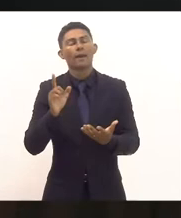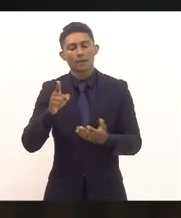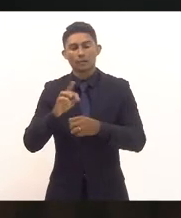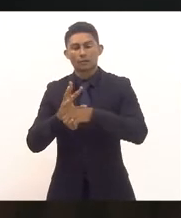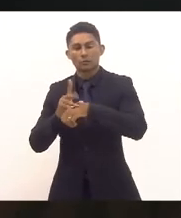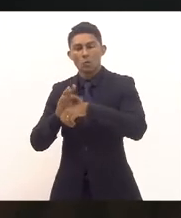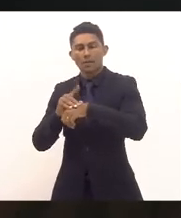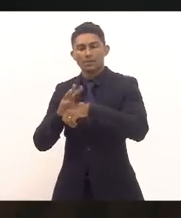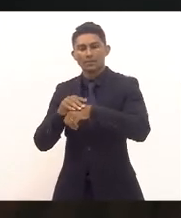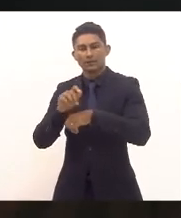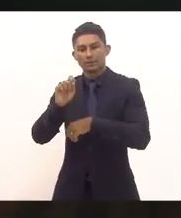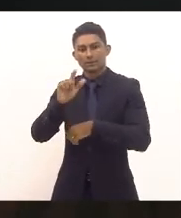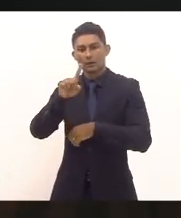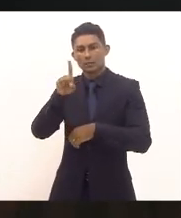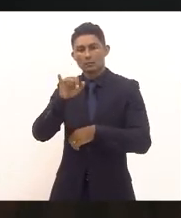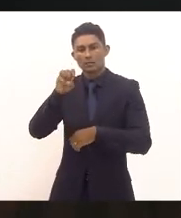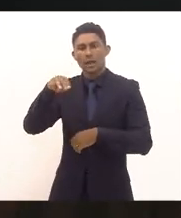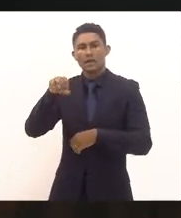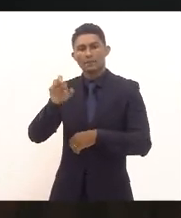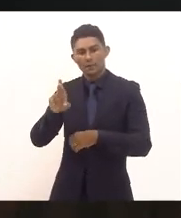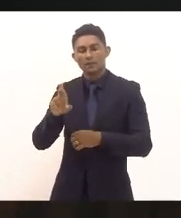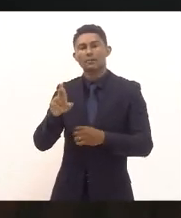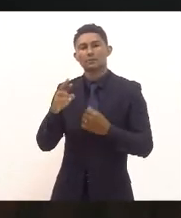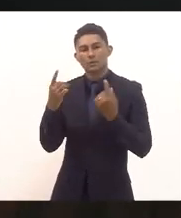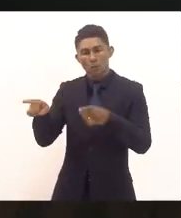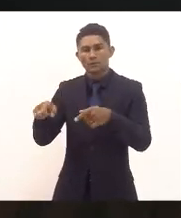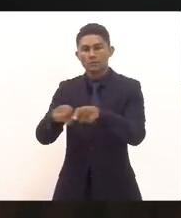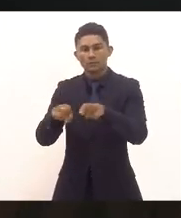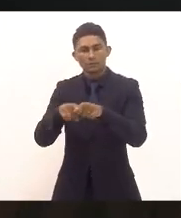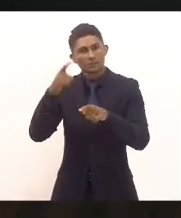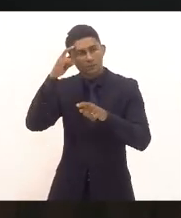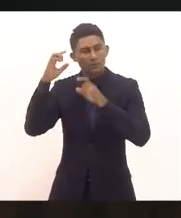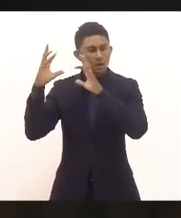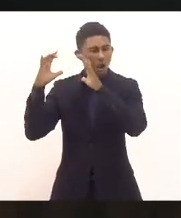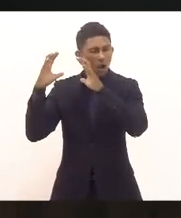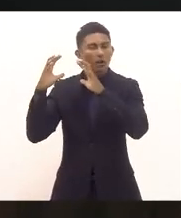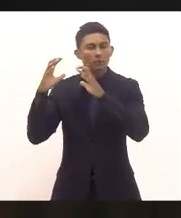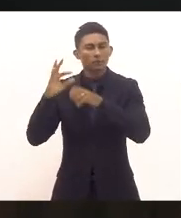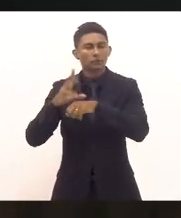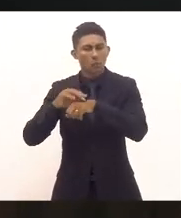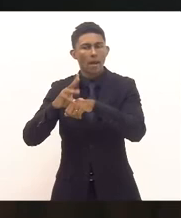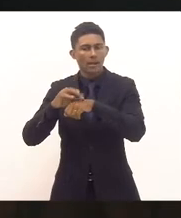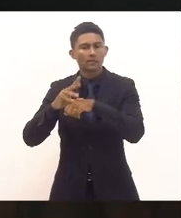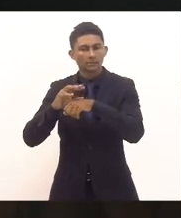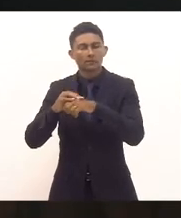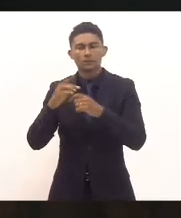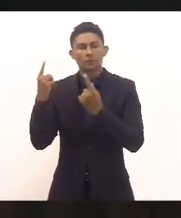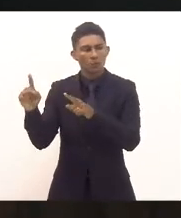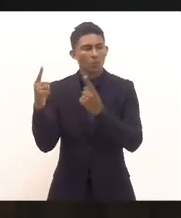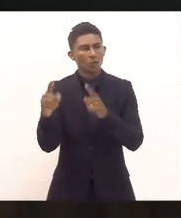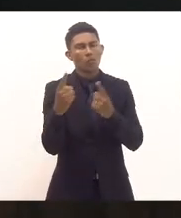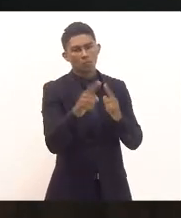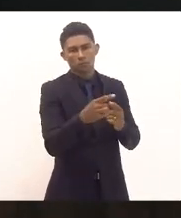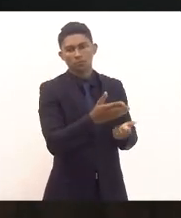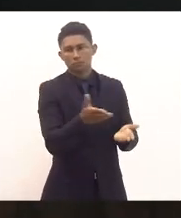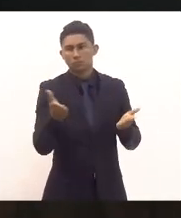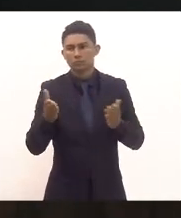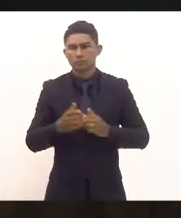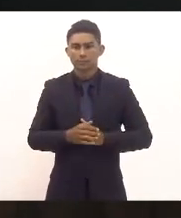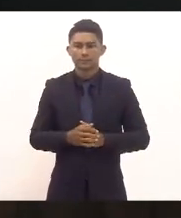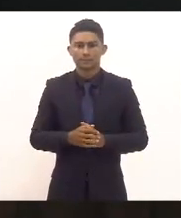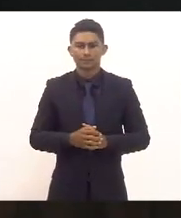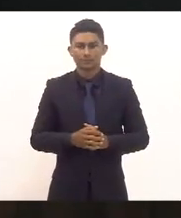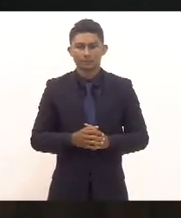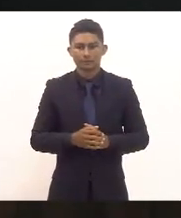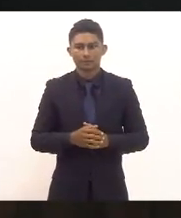de alzheimer e outras doenças cerebrais de degenerativas na forma que menciona